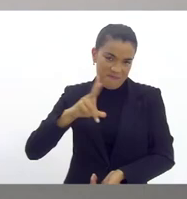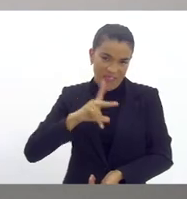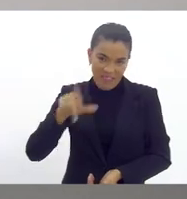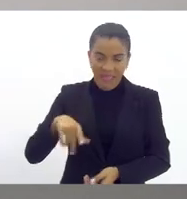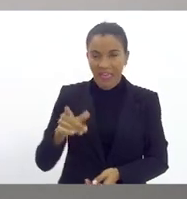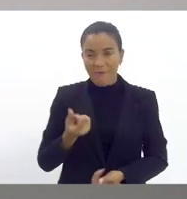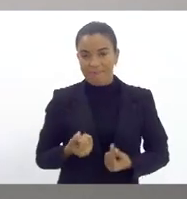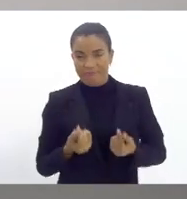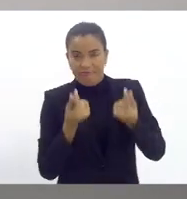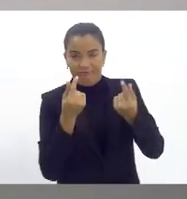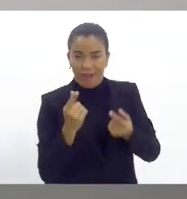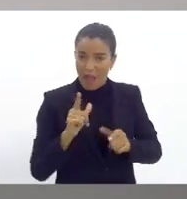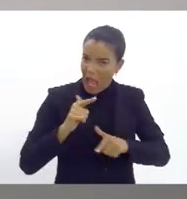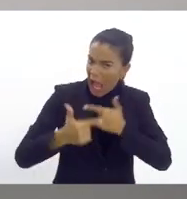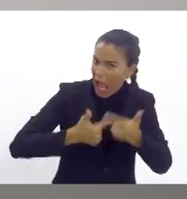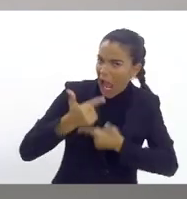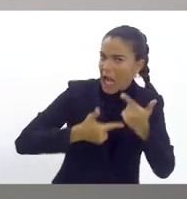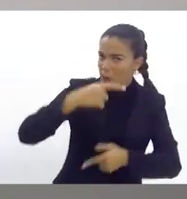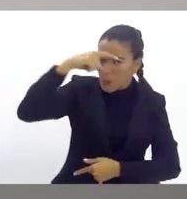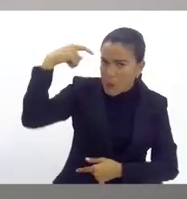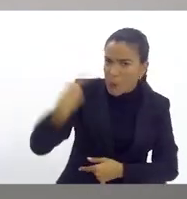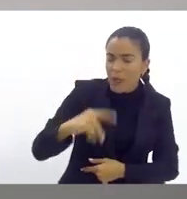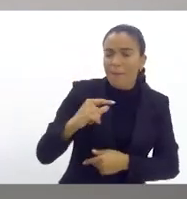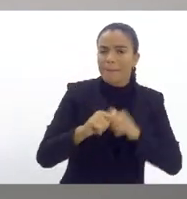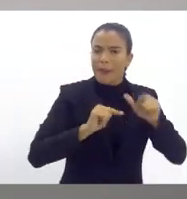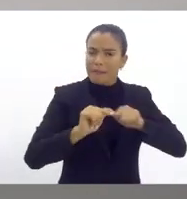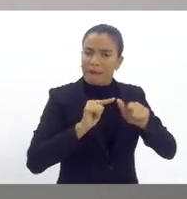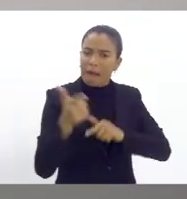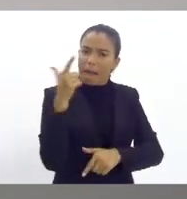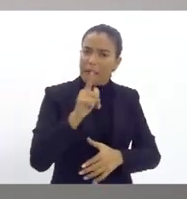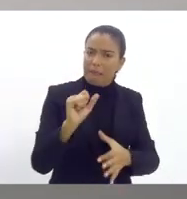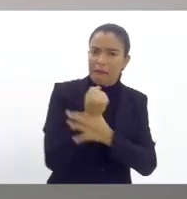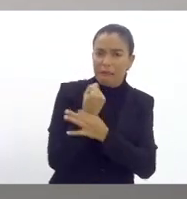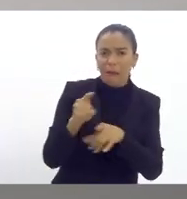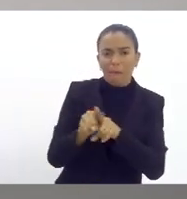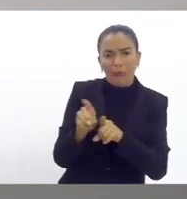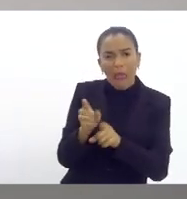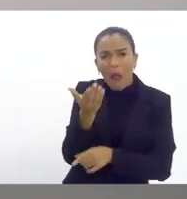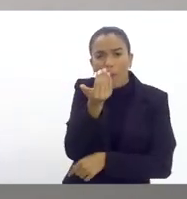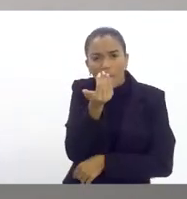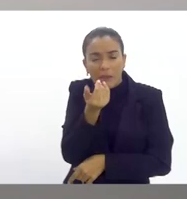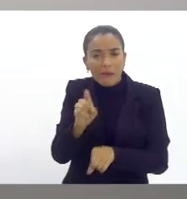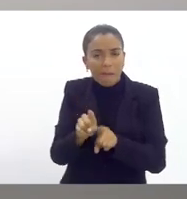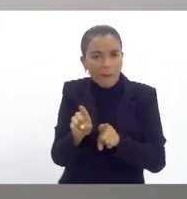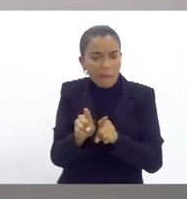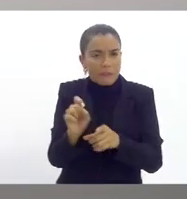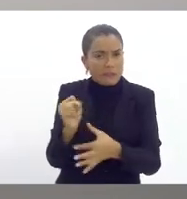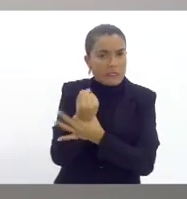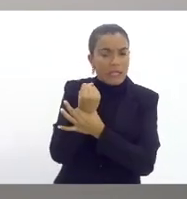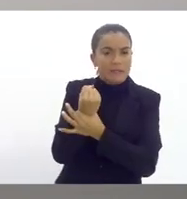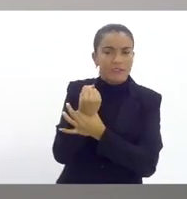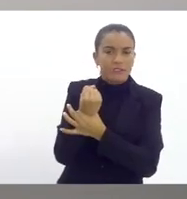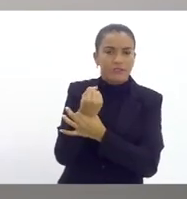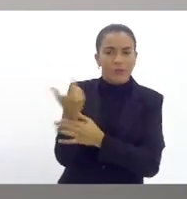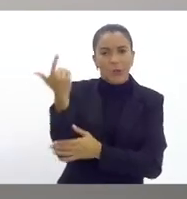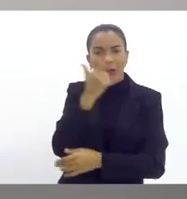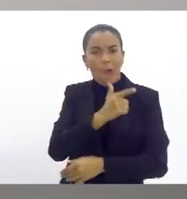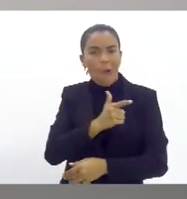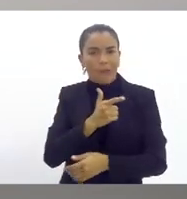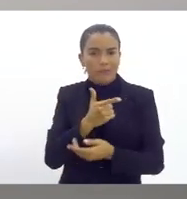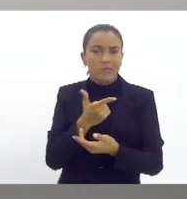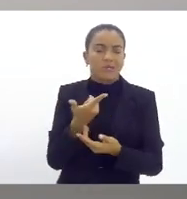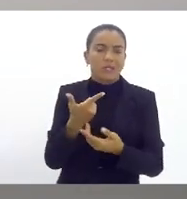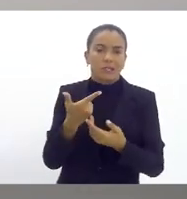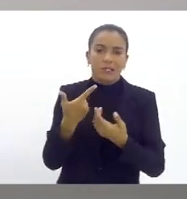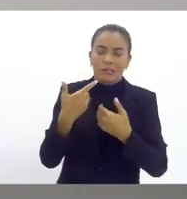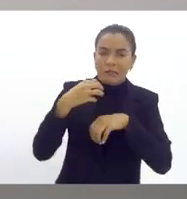as pessoas trabalham ralam muito para estar dentro desse espaço e precisam ter garantia de alimentação também de conseguir chegar na